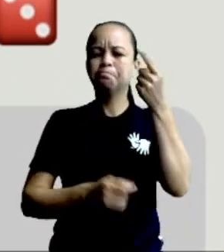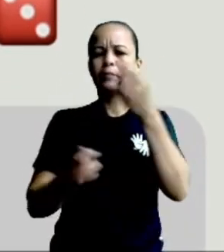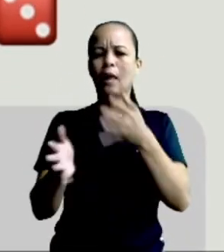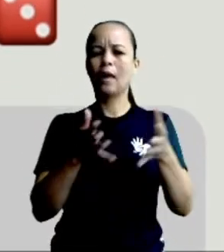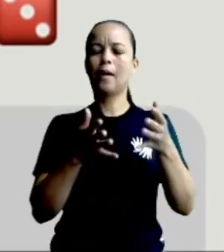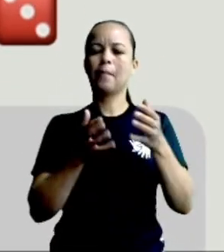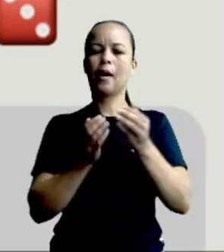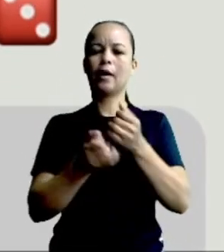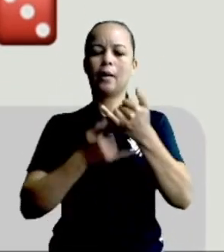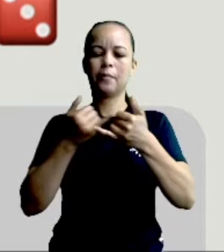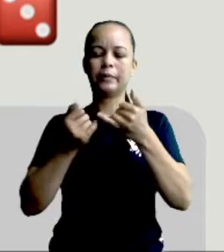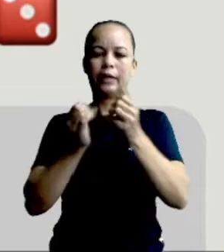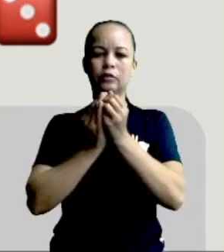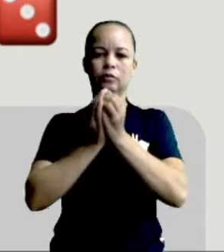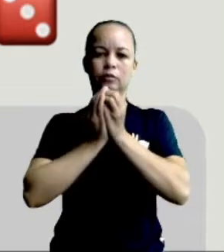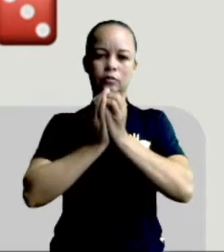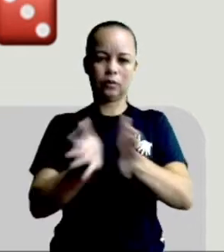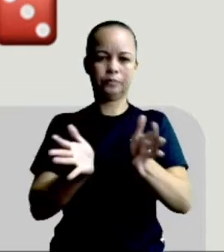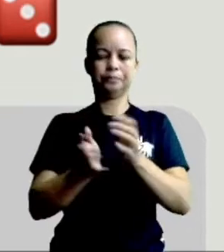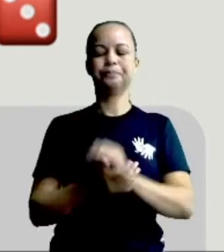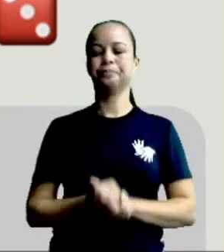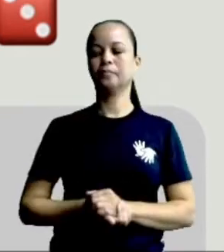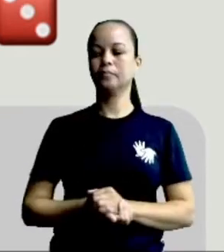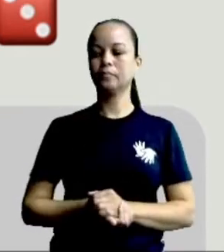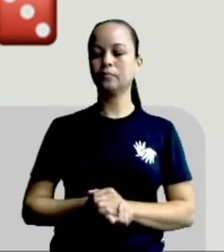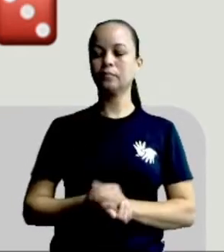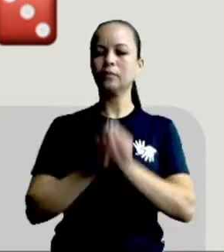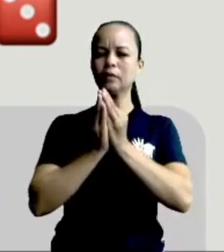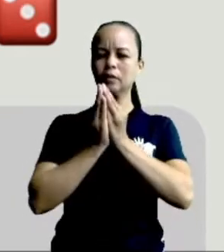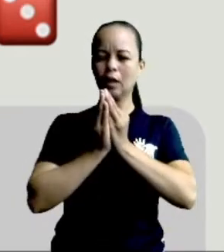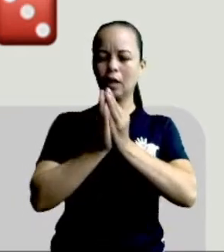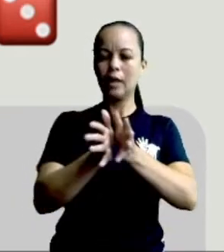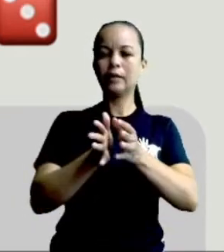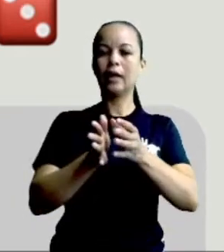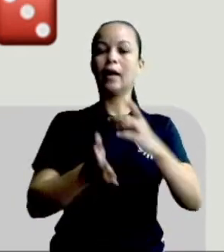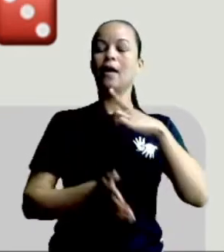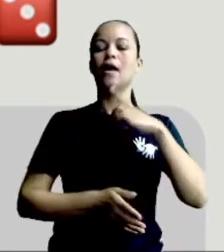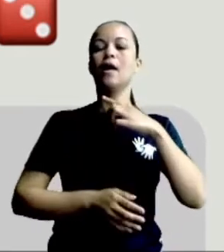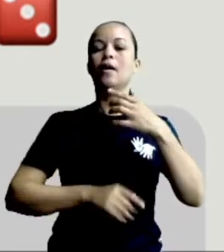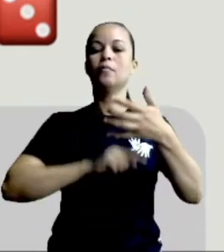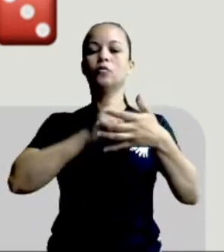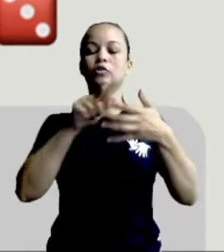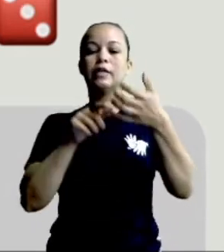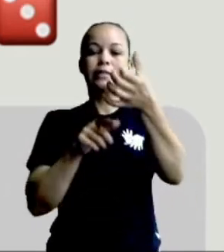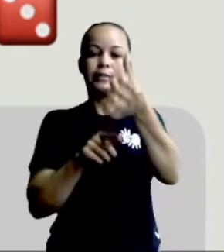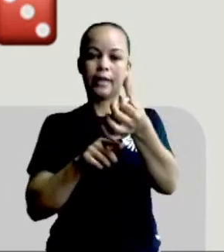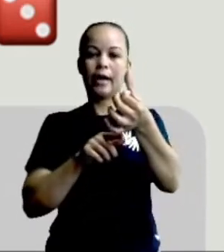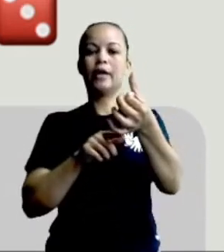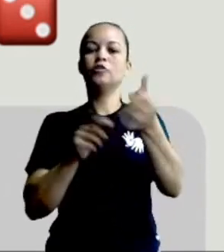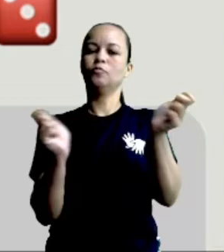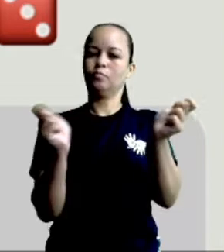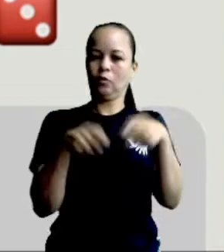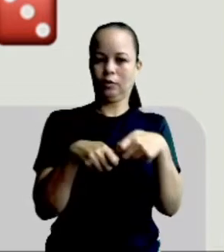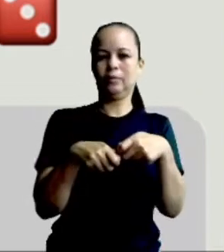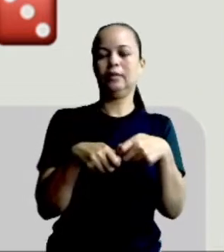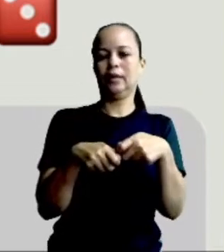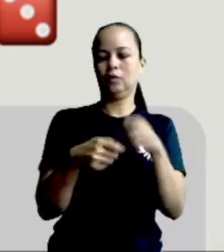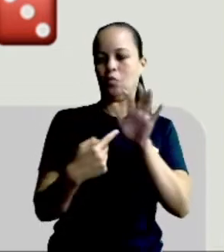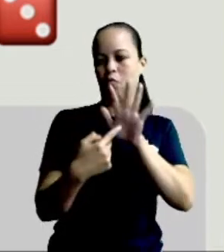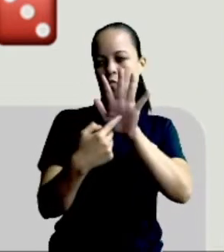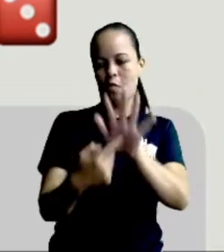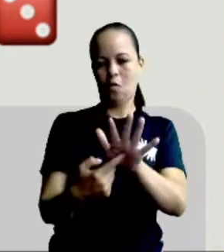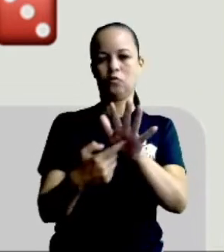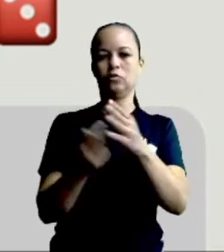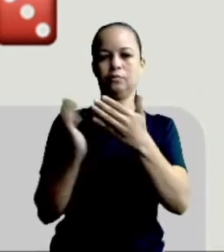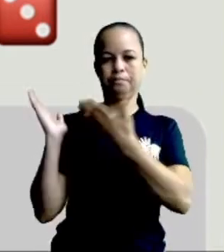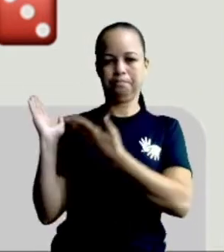de dado. Ao lançar um dado, temos 6 possibilidades, como mostra a imagem, né?